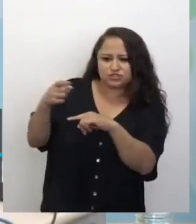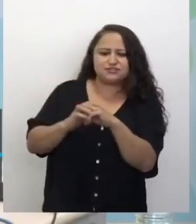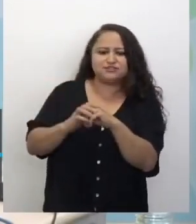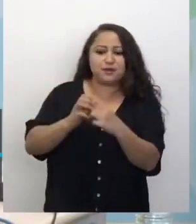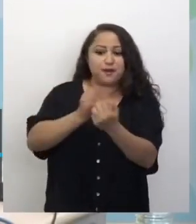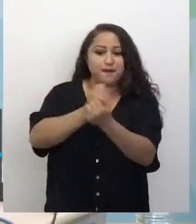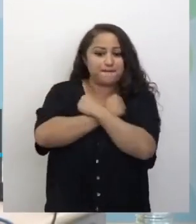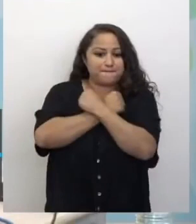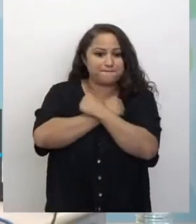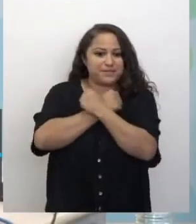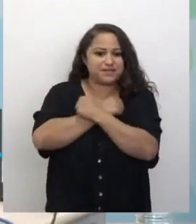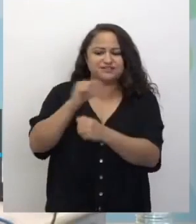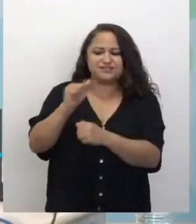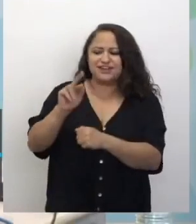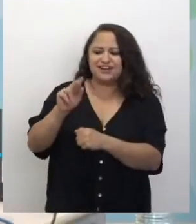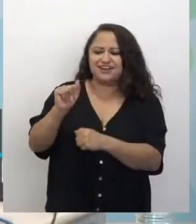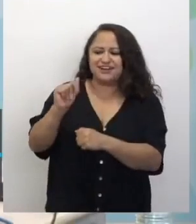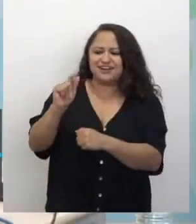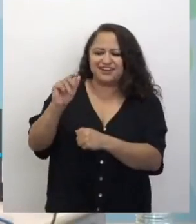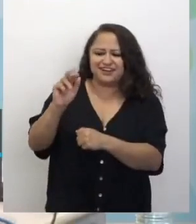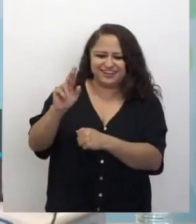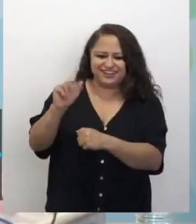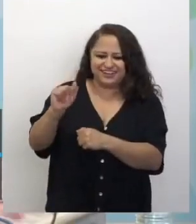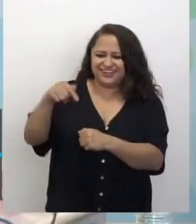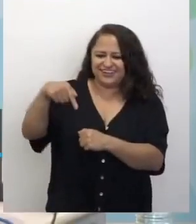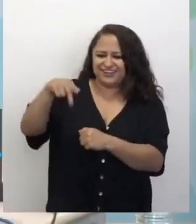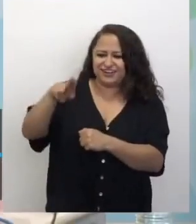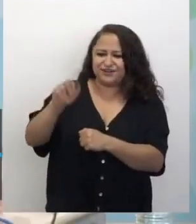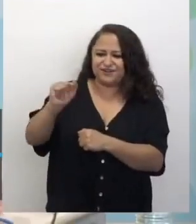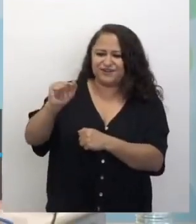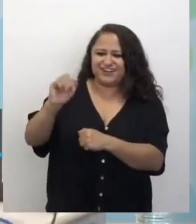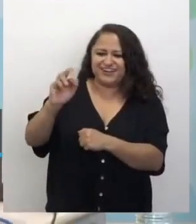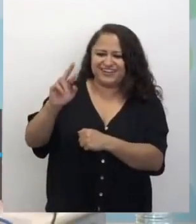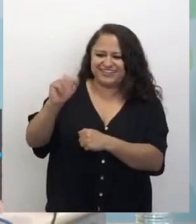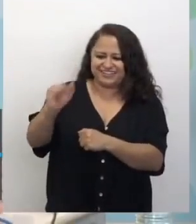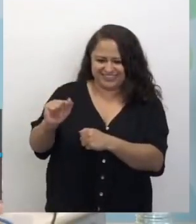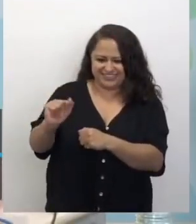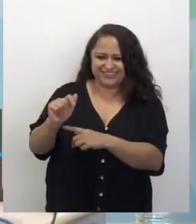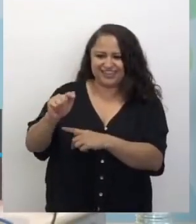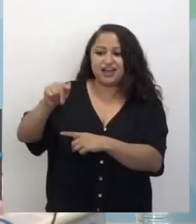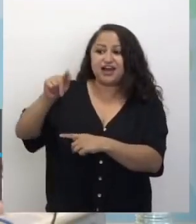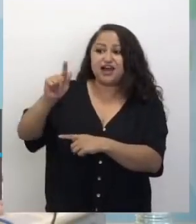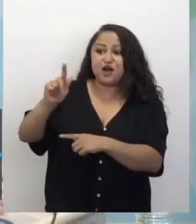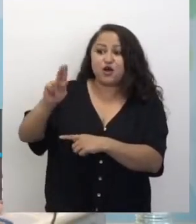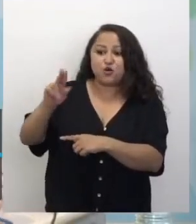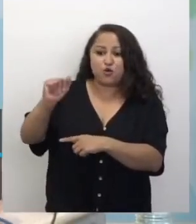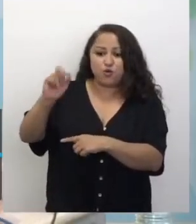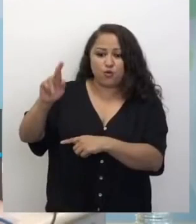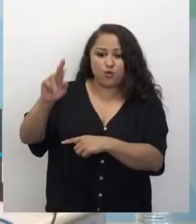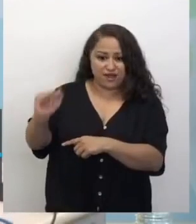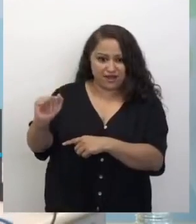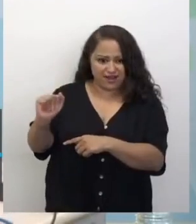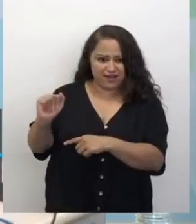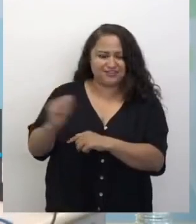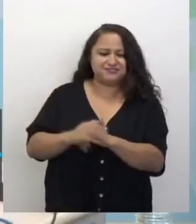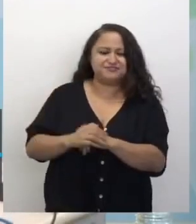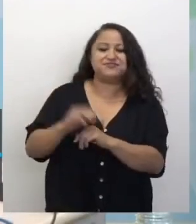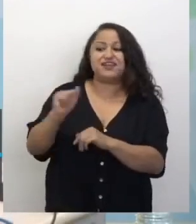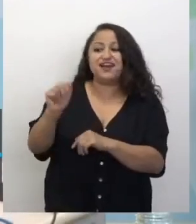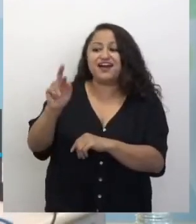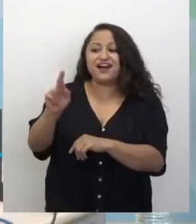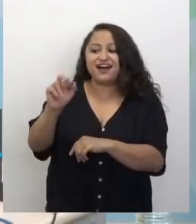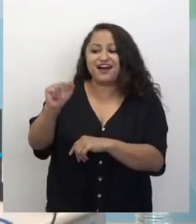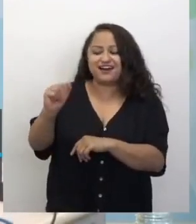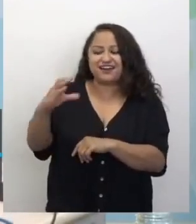algumas cidades. Araraquara, Guaratinguetá, quase falo errado, Americana, Franco da Rocha, Araçatuba, Salto. Aqui de São Paulo,